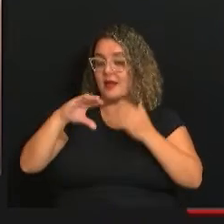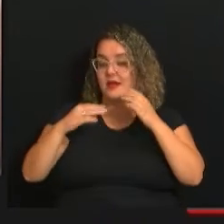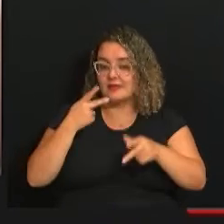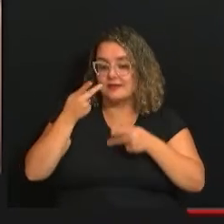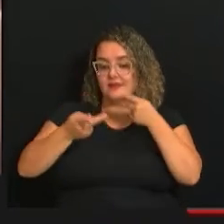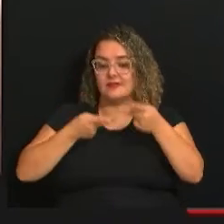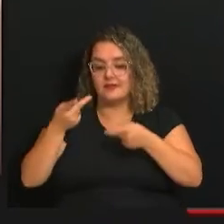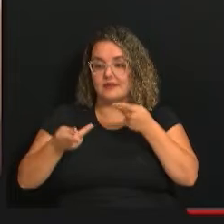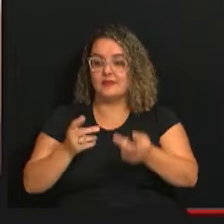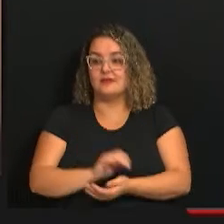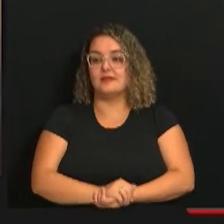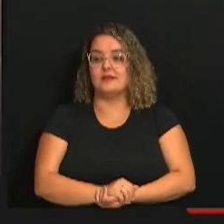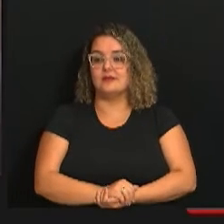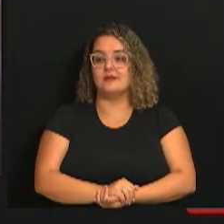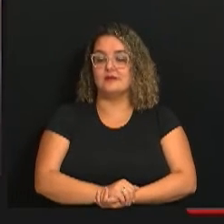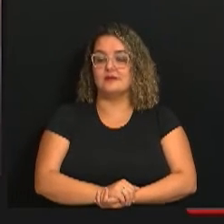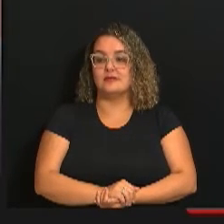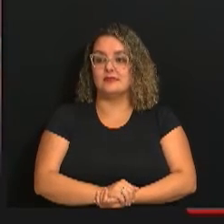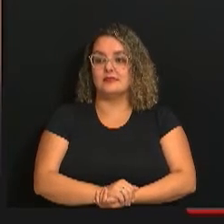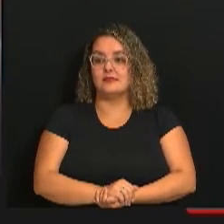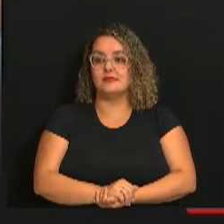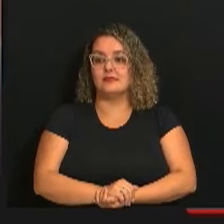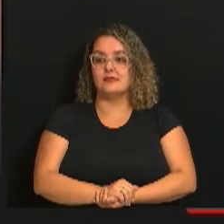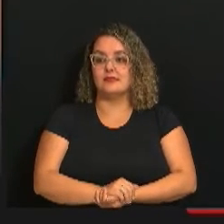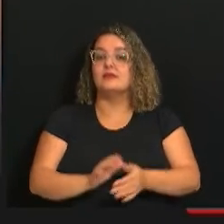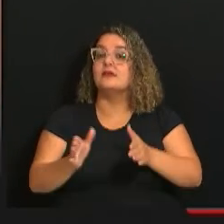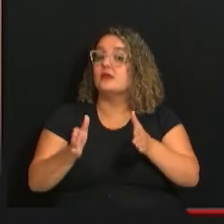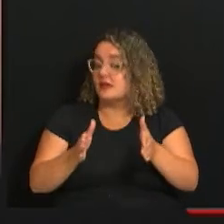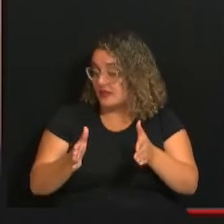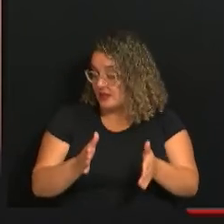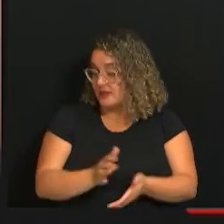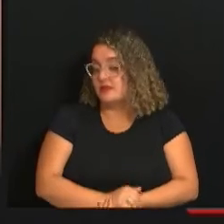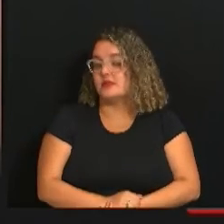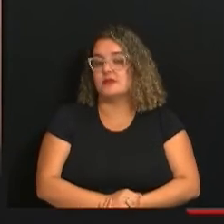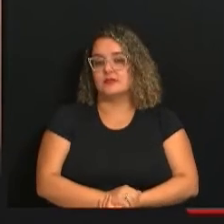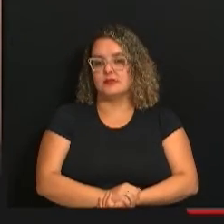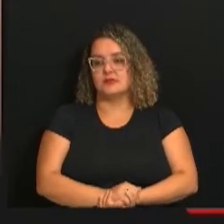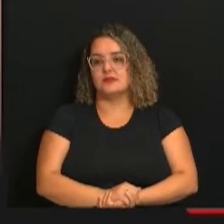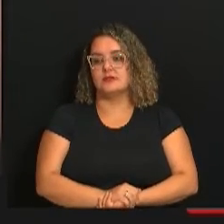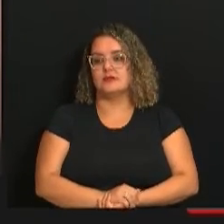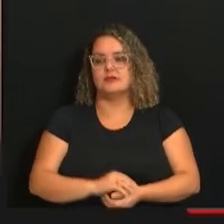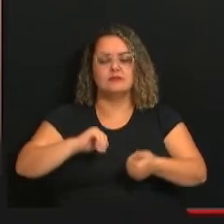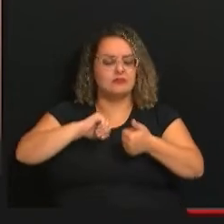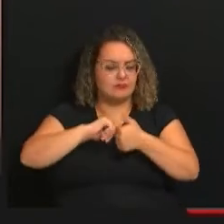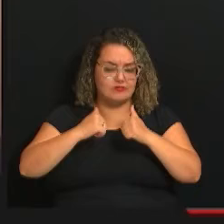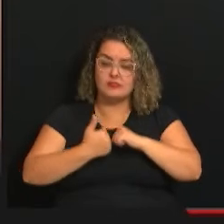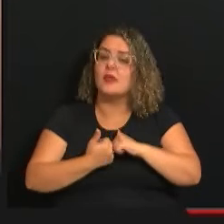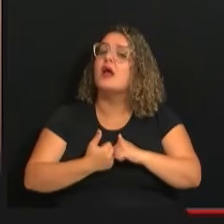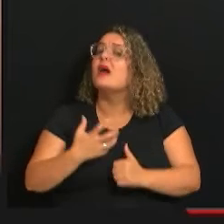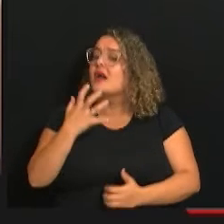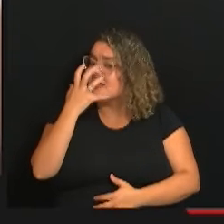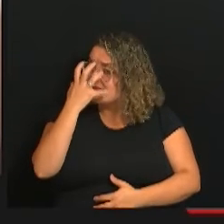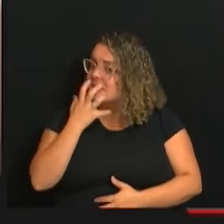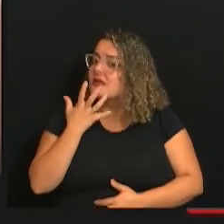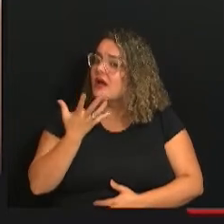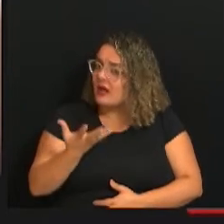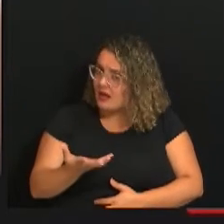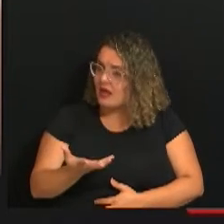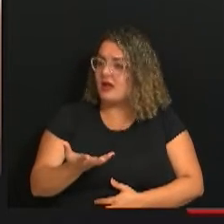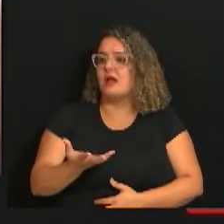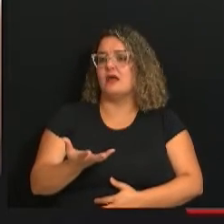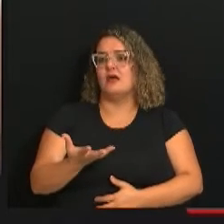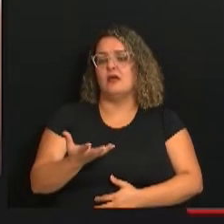E todas as histórias partem de um fato verdadeiro. E eu tenho um terceiro livro, que são os contos eróticos, que